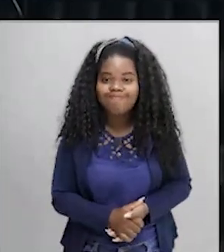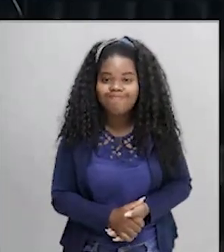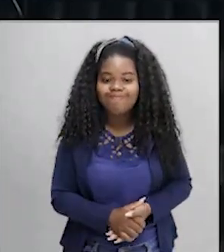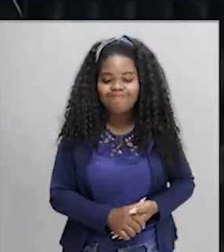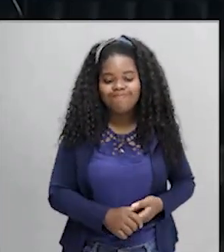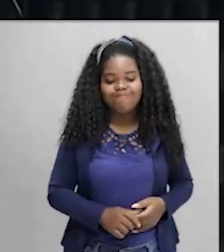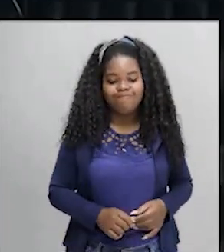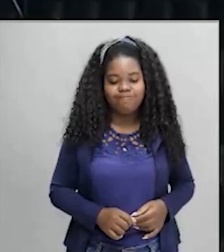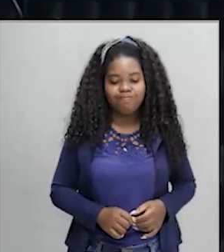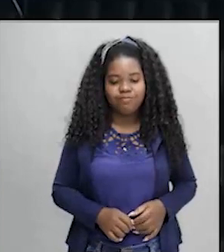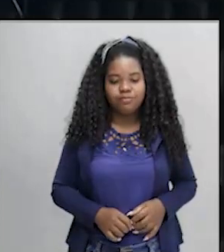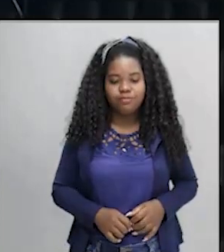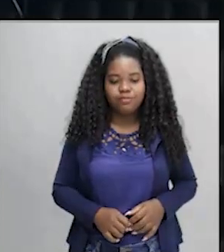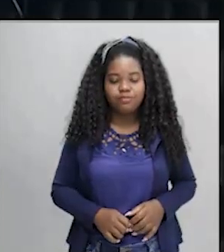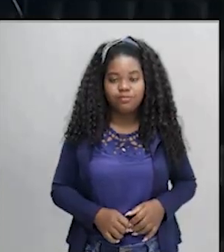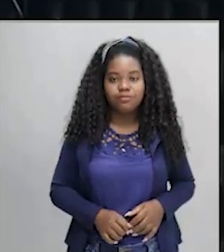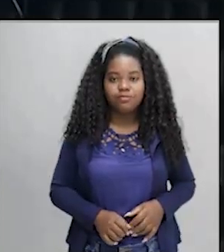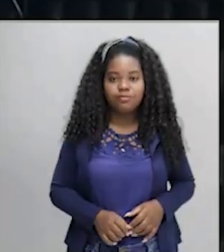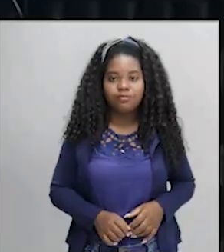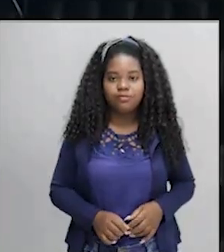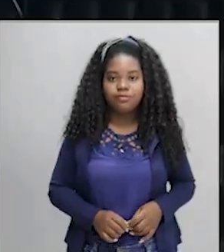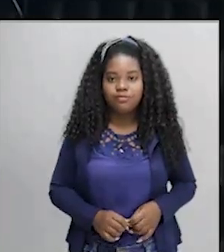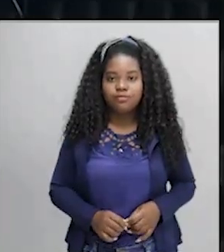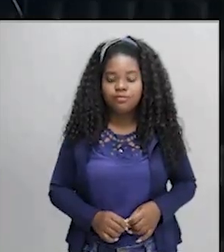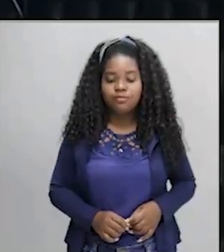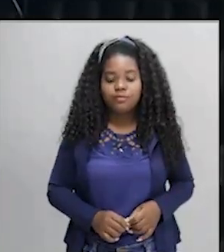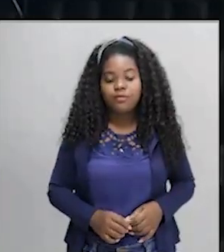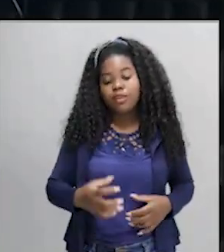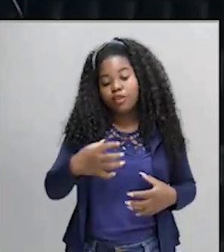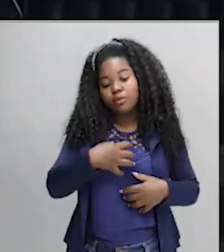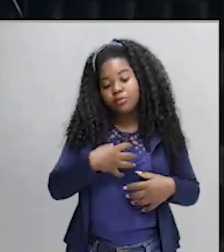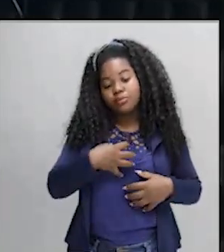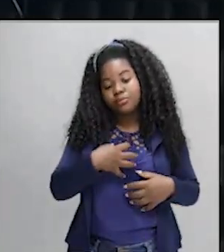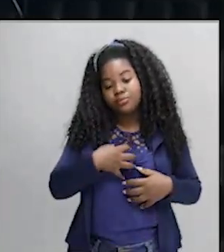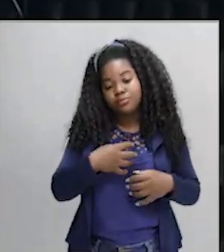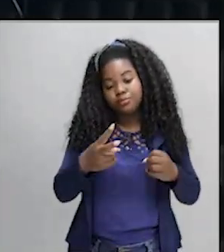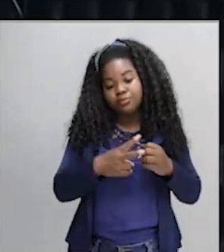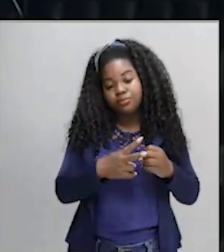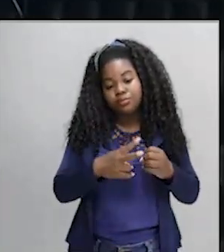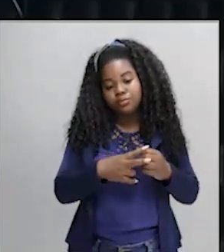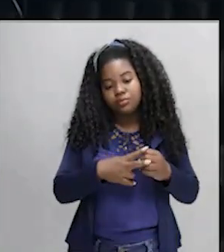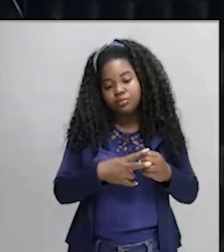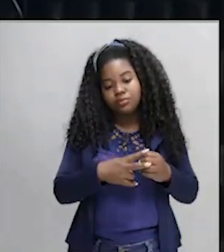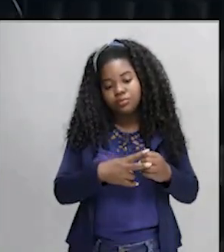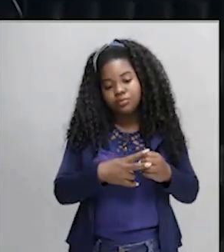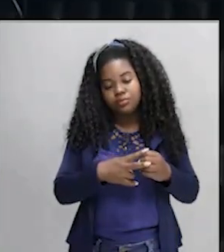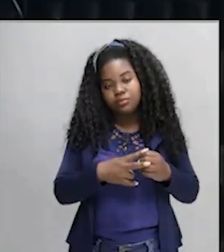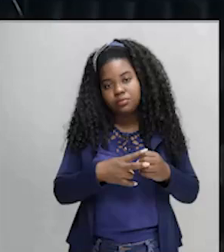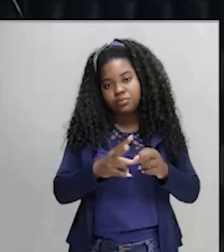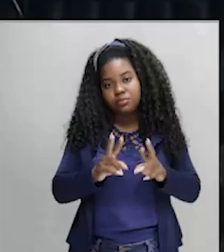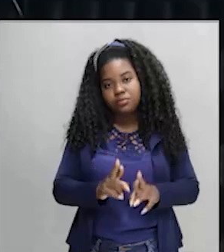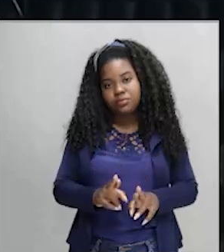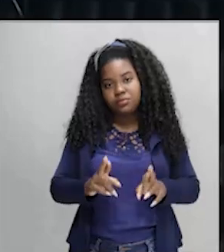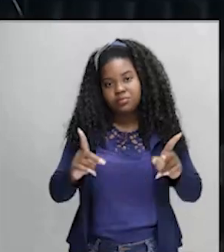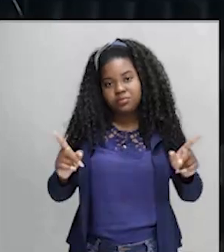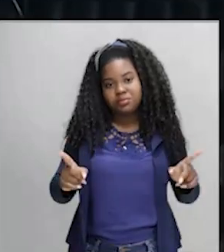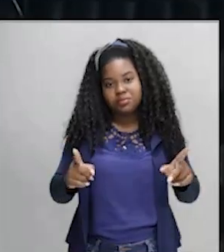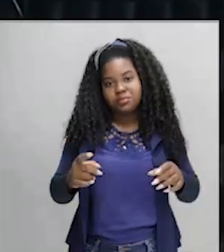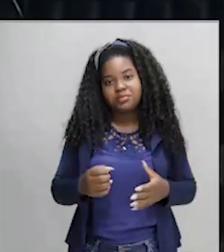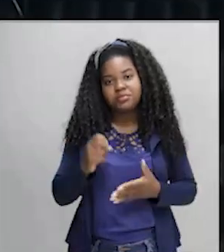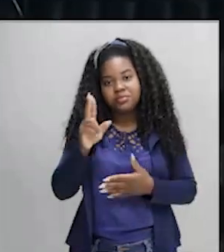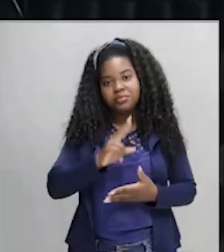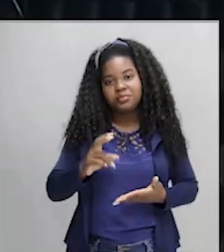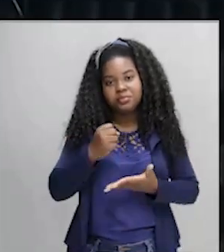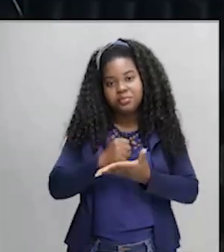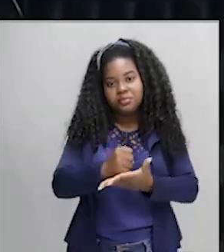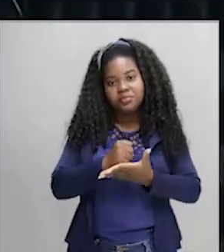Break down é quebrar. Tá bom? Então, são sentidos e verbos frasais que sempre são usados juntos. Eles